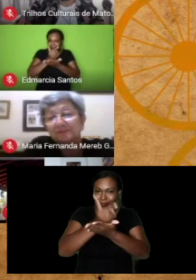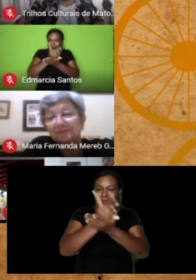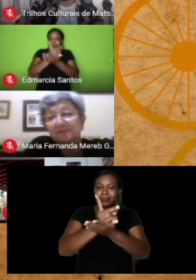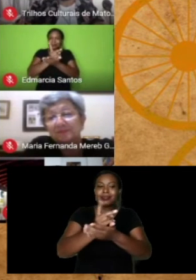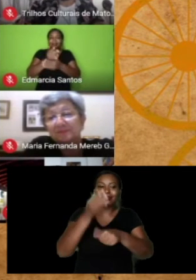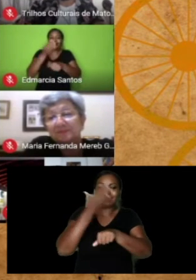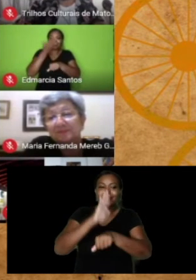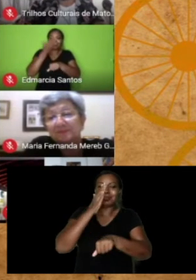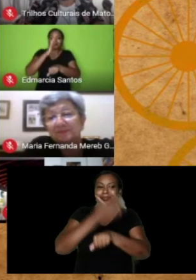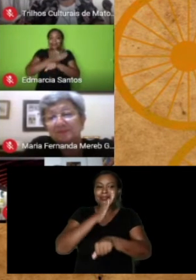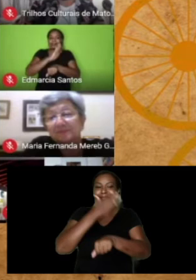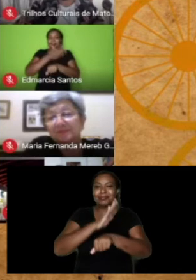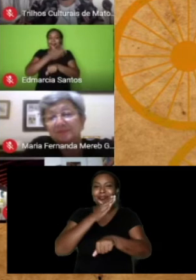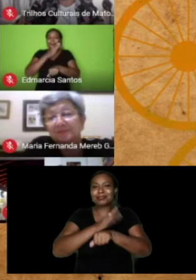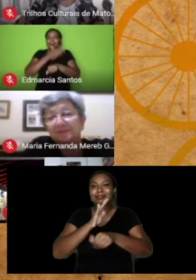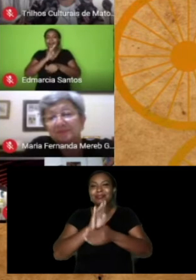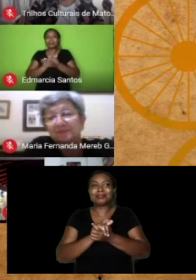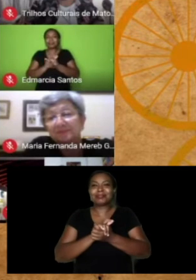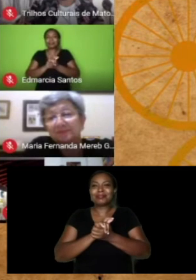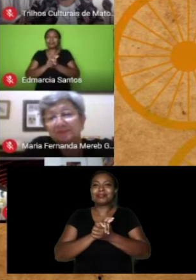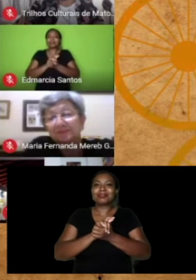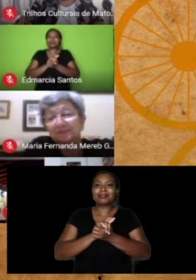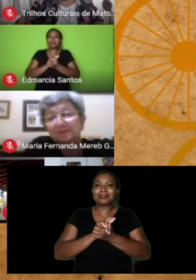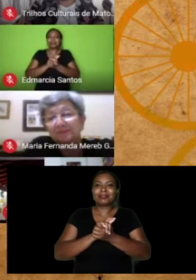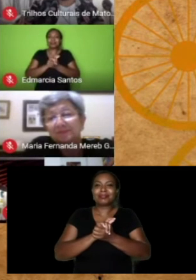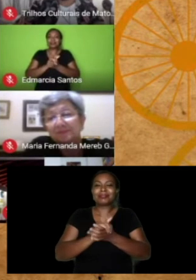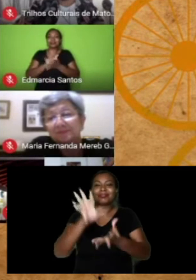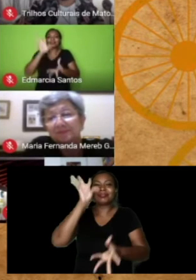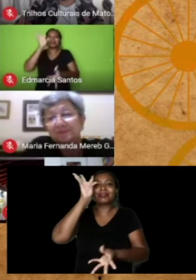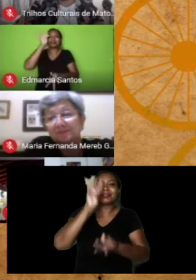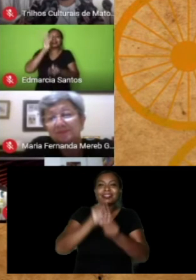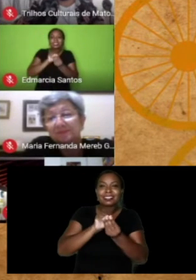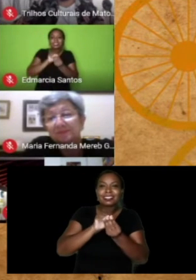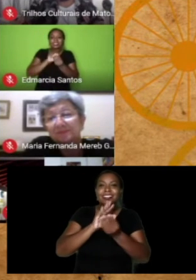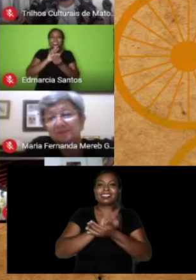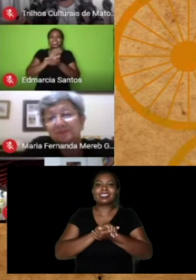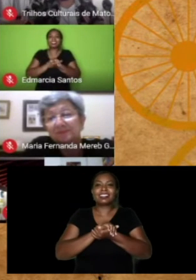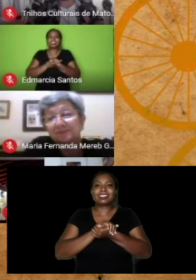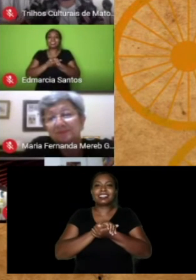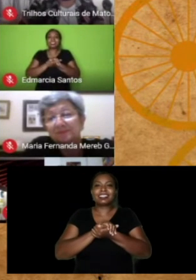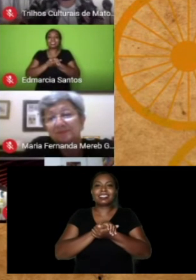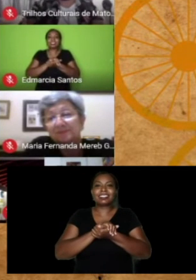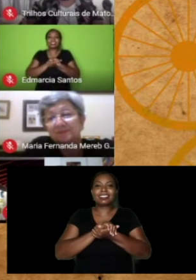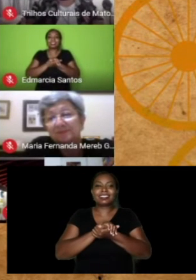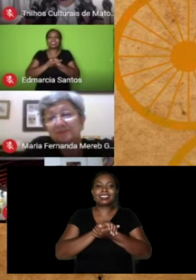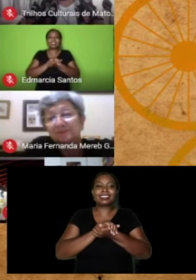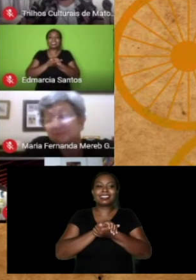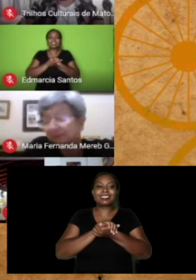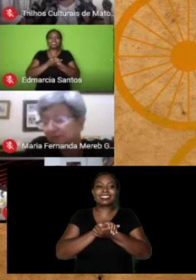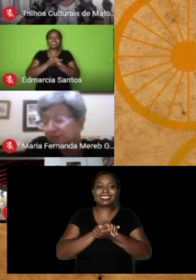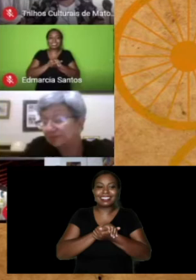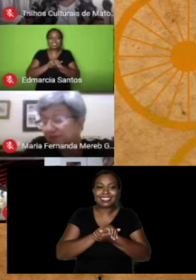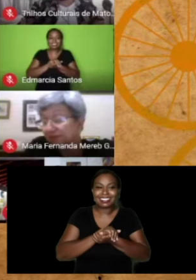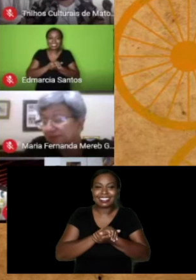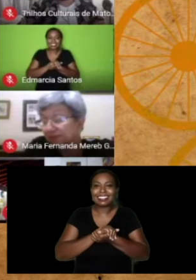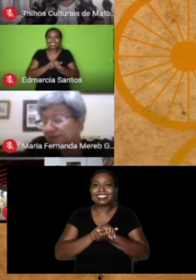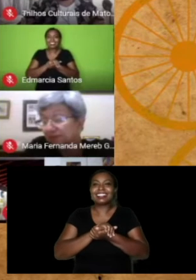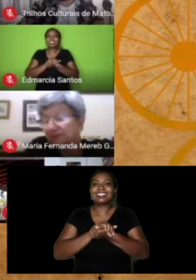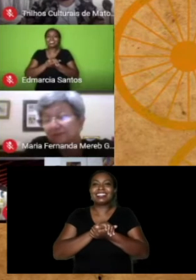que é importantíssimo. E, resumindo minha